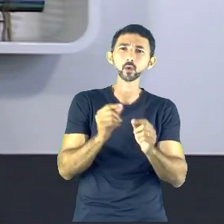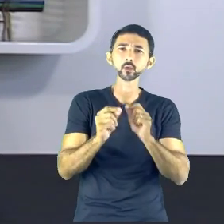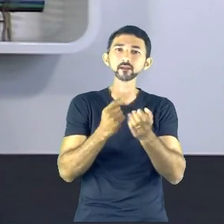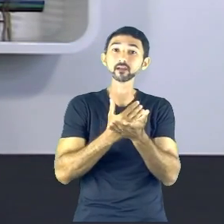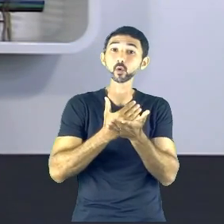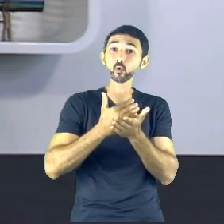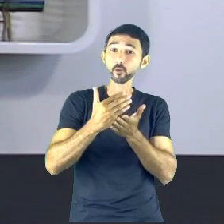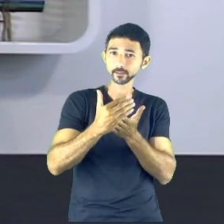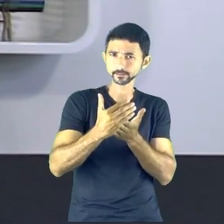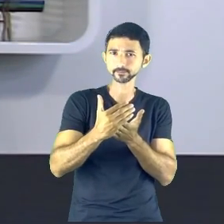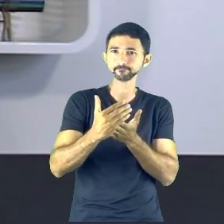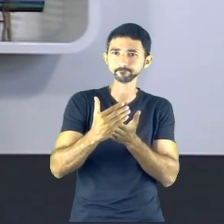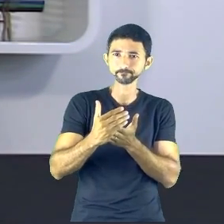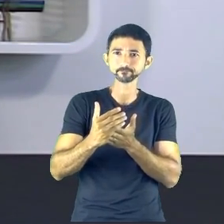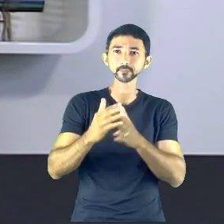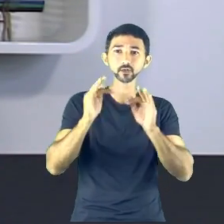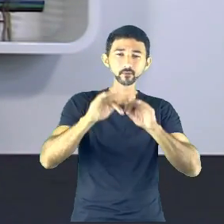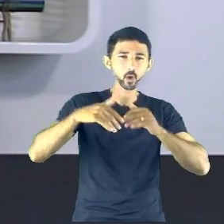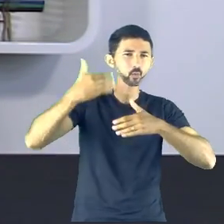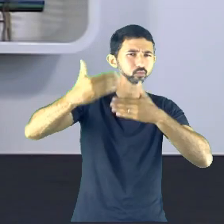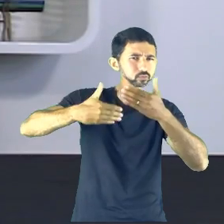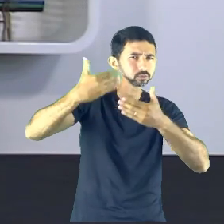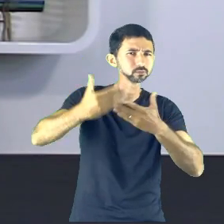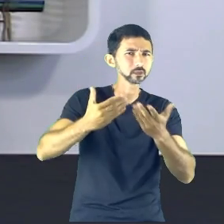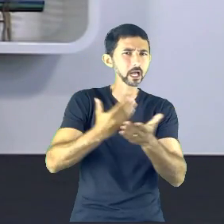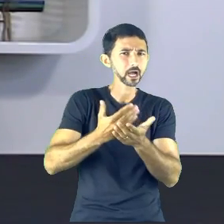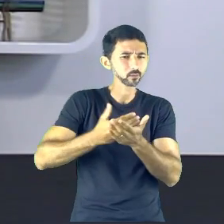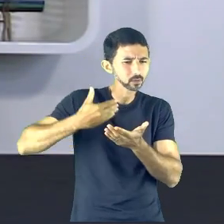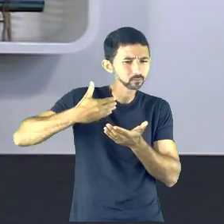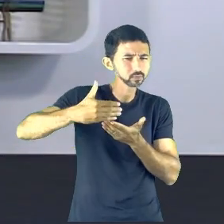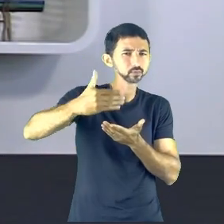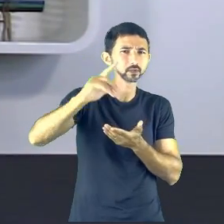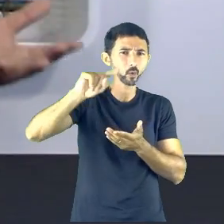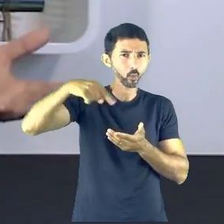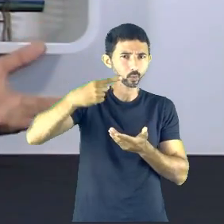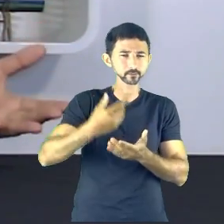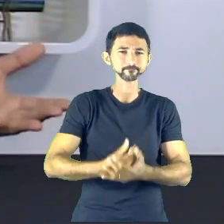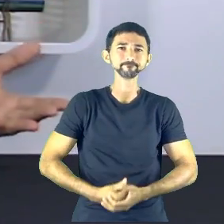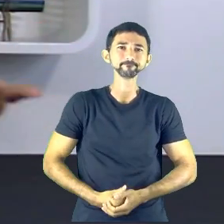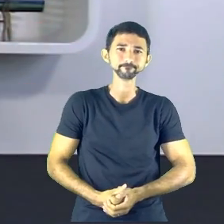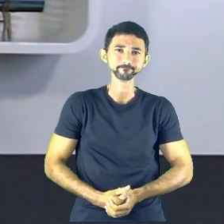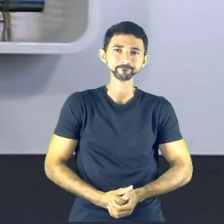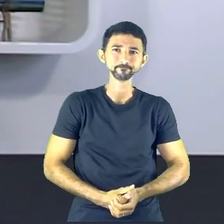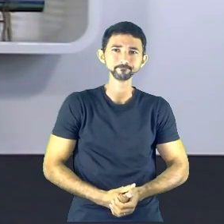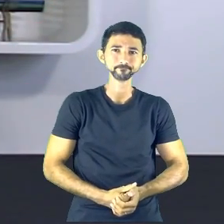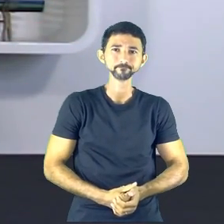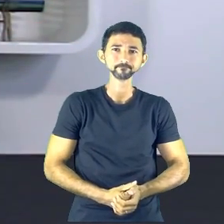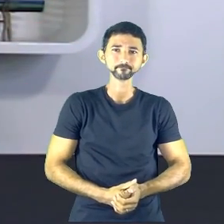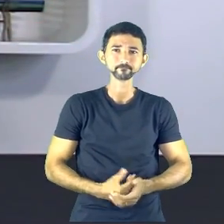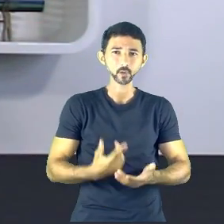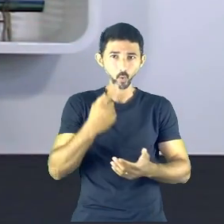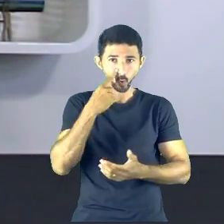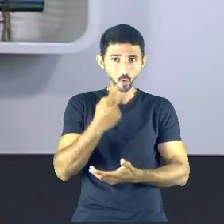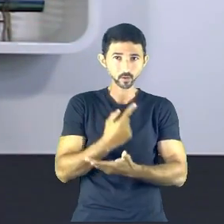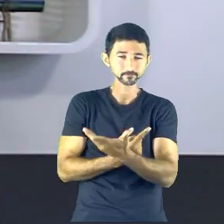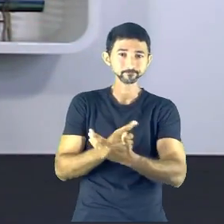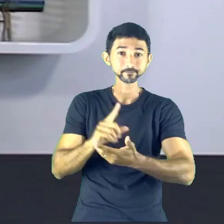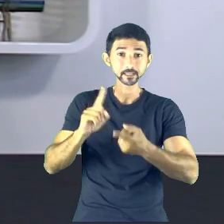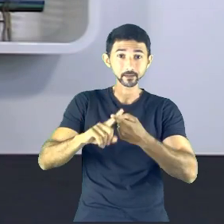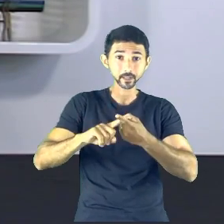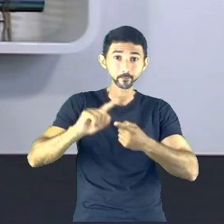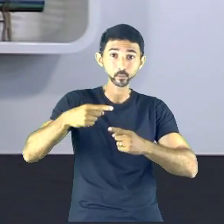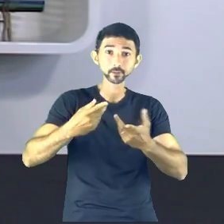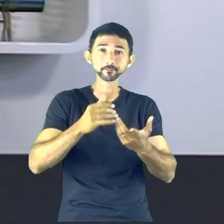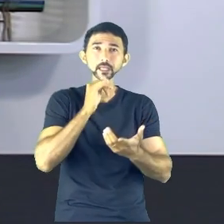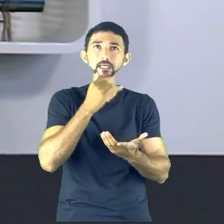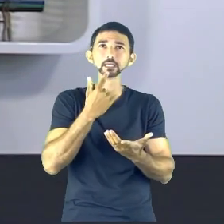Essa aula só apenas iniciará o estudo e nós terminaremos esse estudo na próxima aula, na semana que vem, tá bom? Então, fiquem ligadinhos